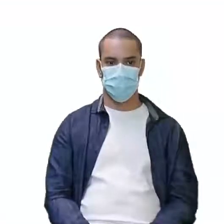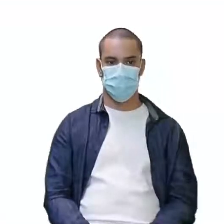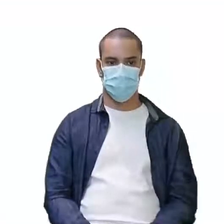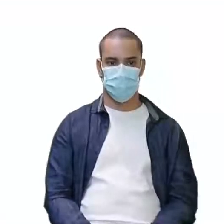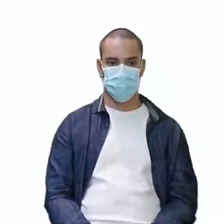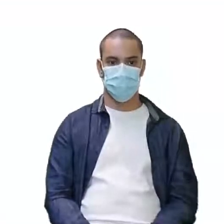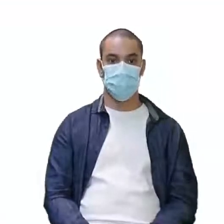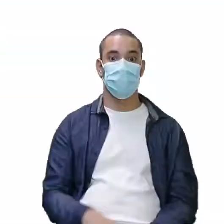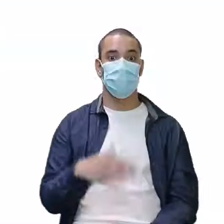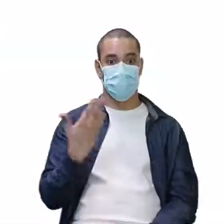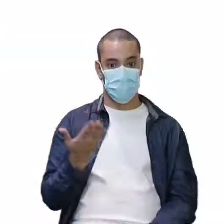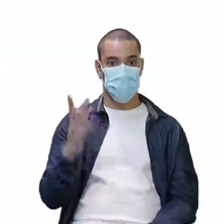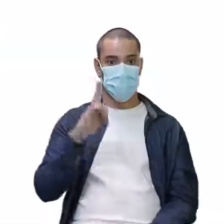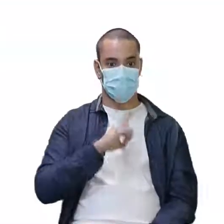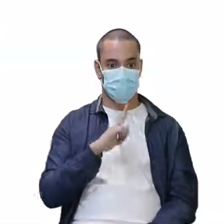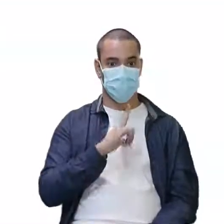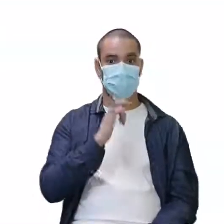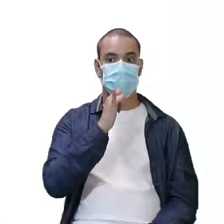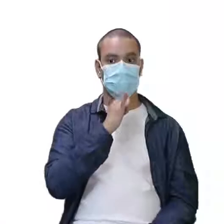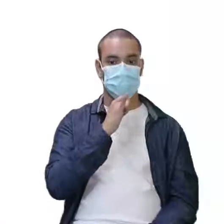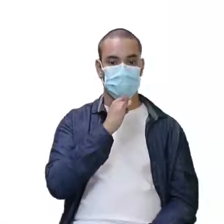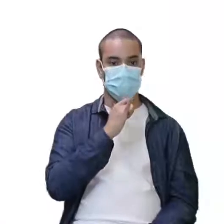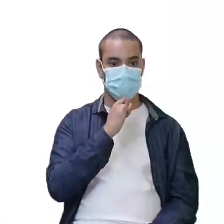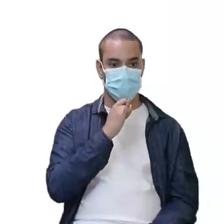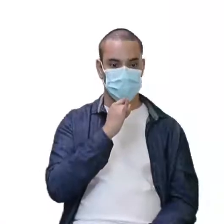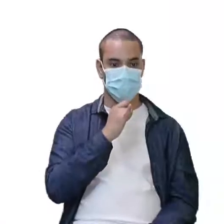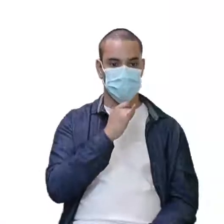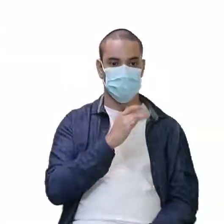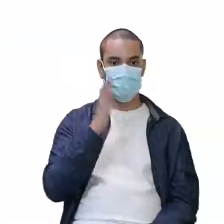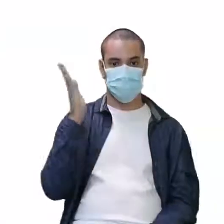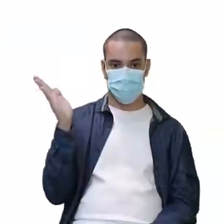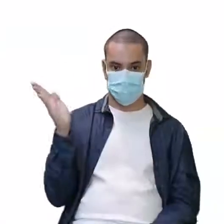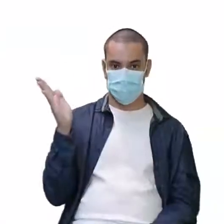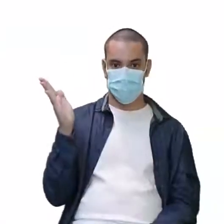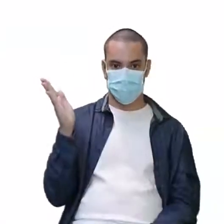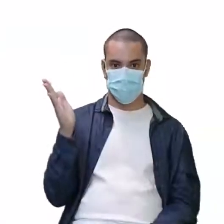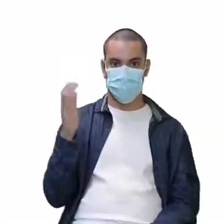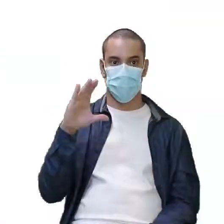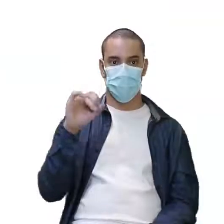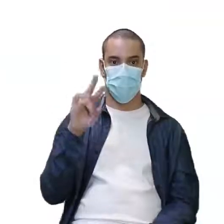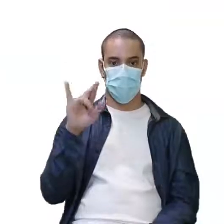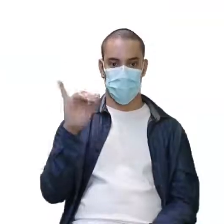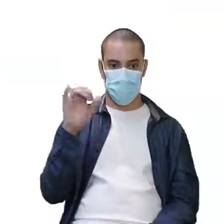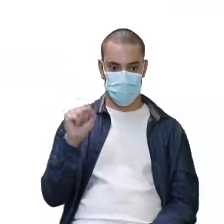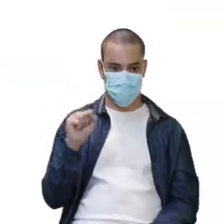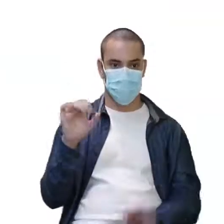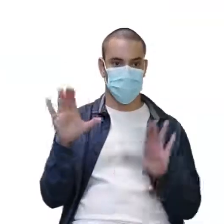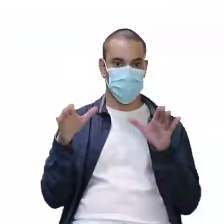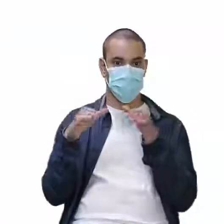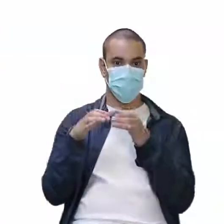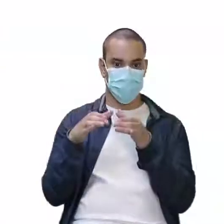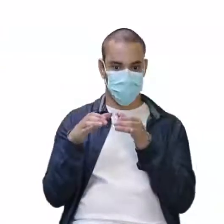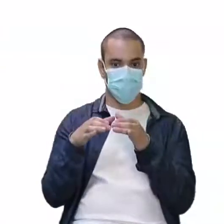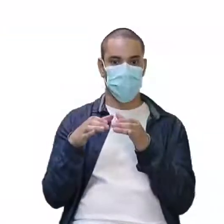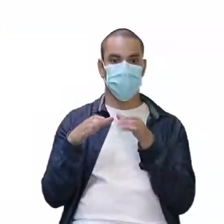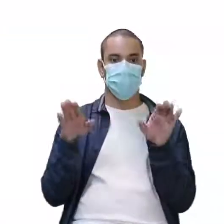Colônias, né? Aqui a gente tem um exemplo dos corais, tá? Que estão aí classificados como organismos